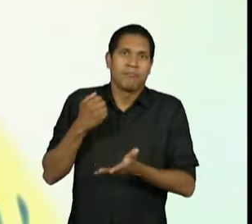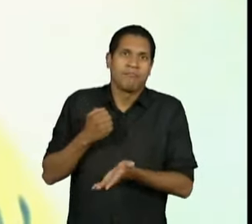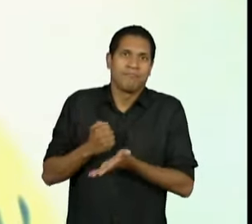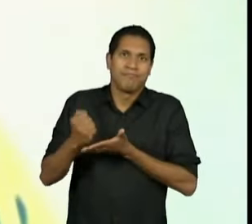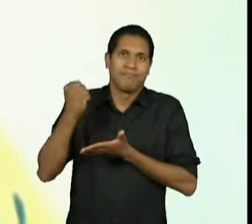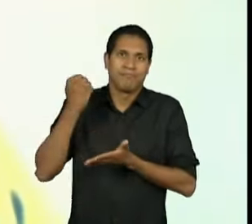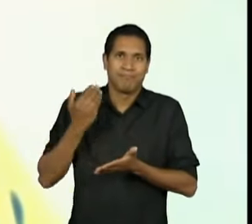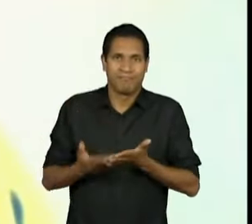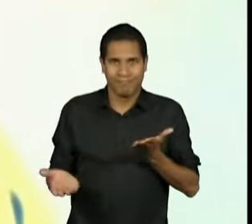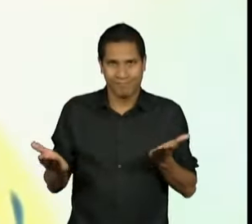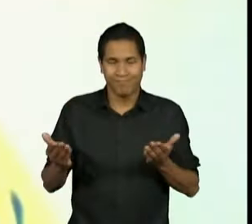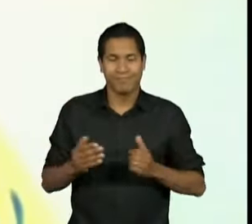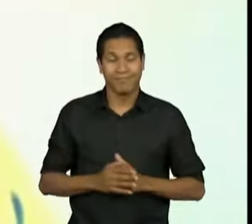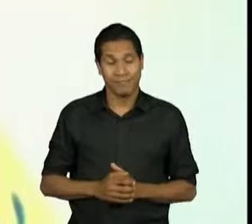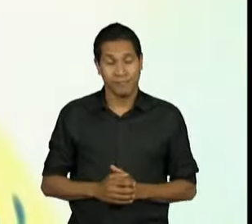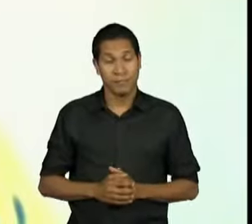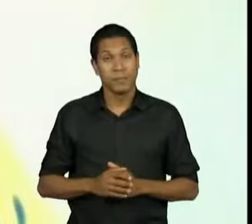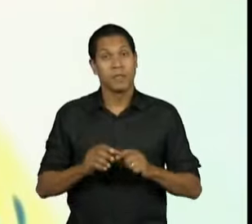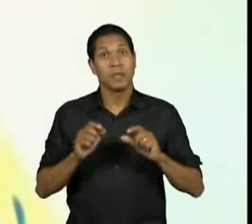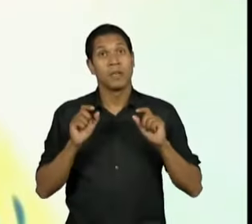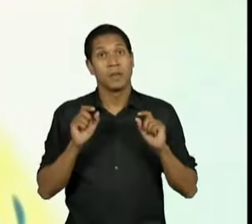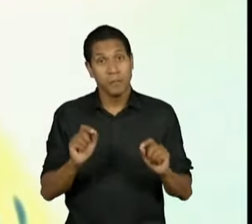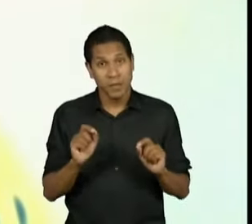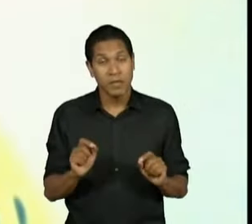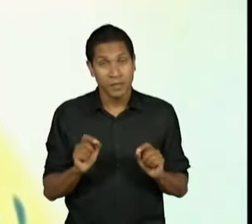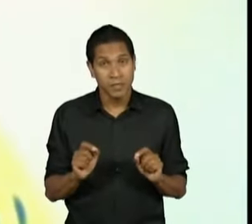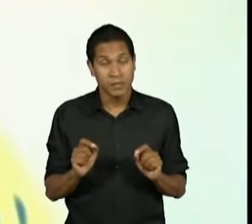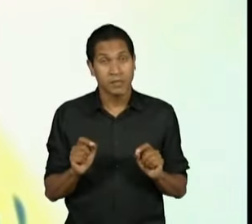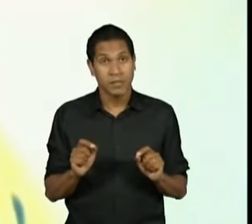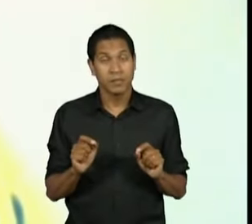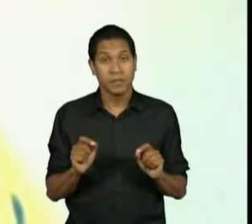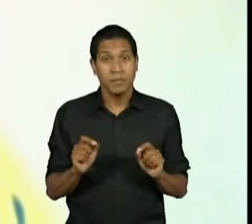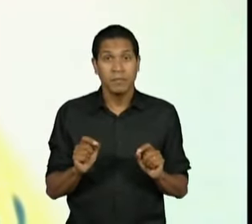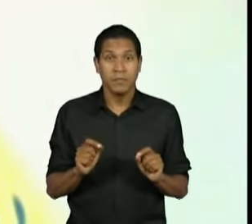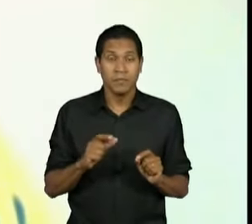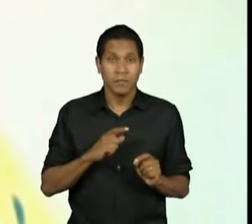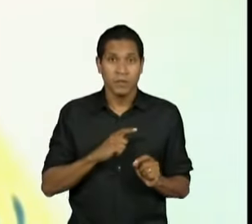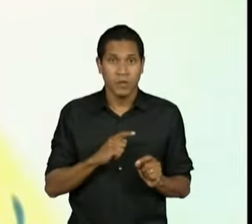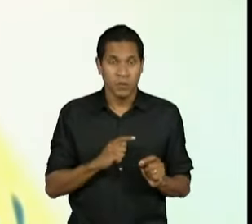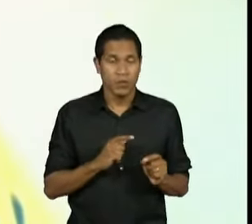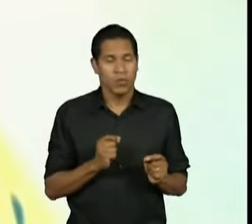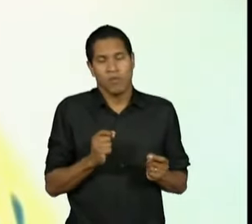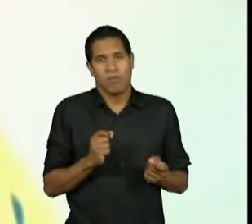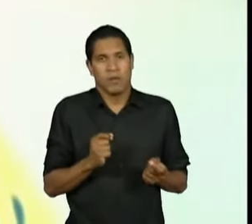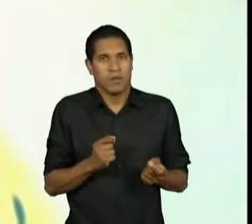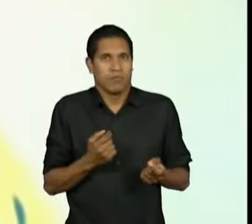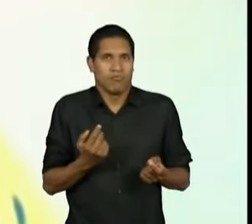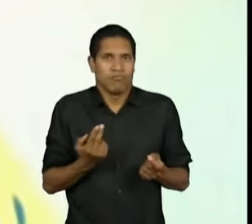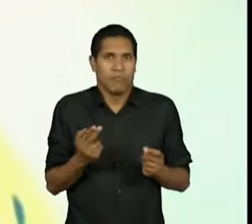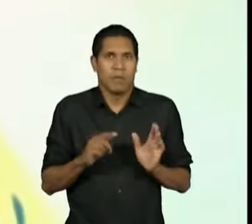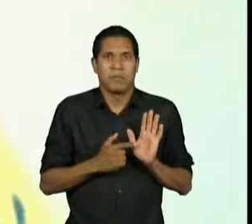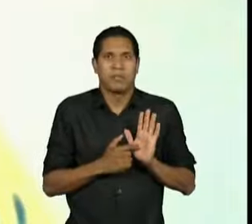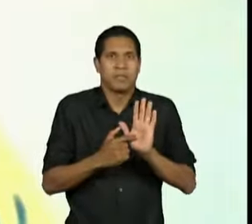Agora, realmente eu não mandei telegrama, eu mandei uma carta de candidatura